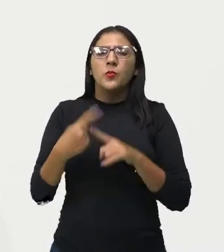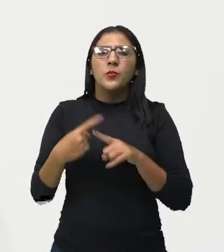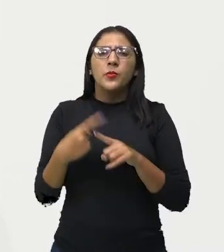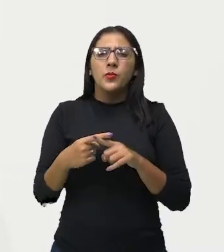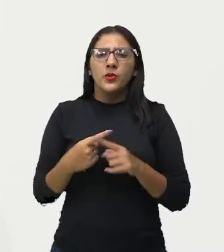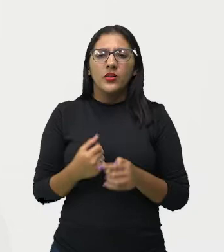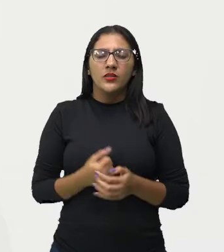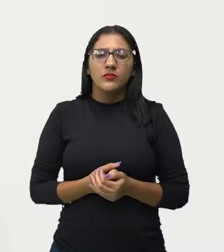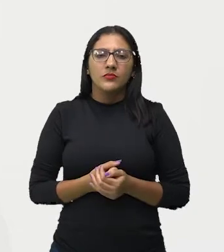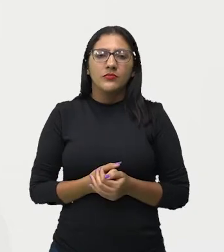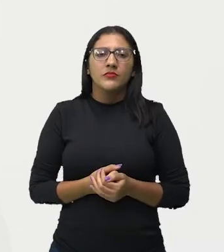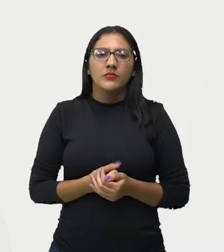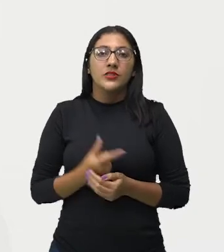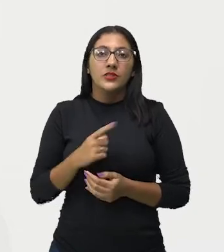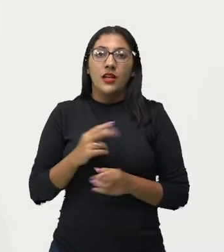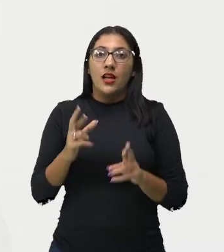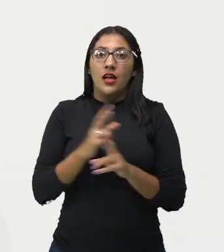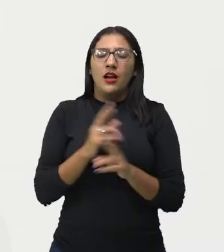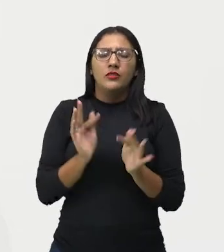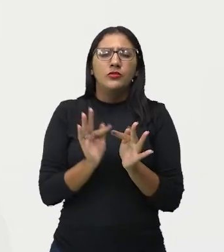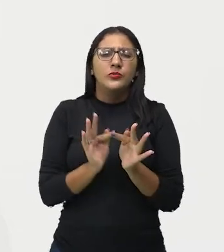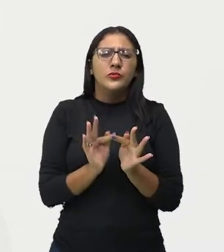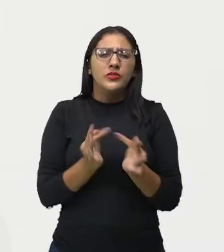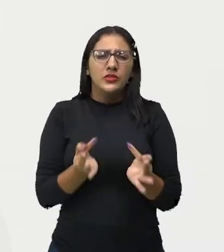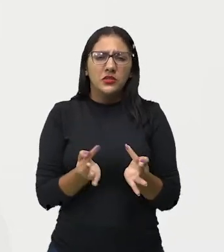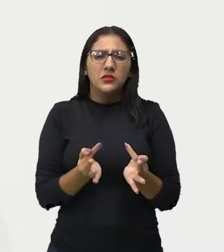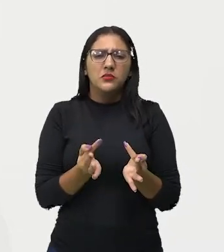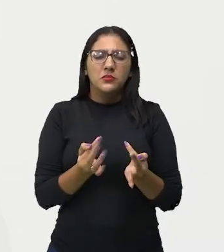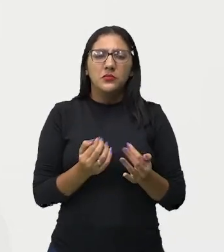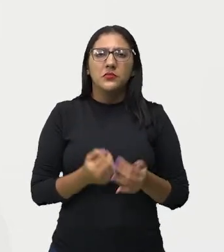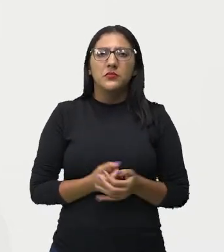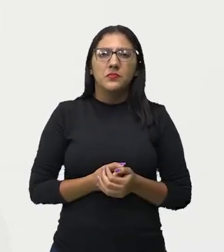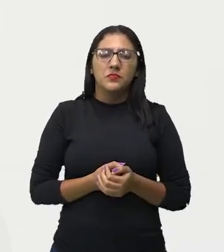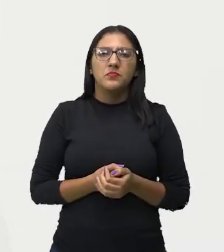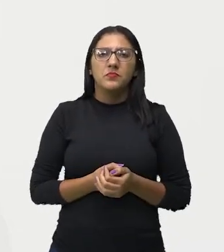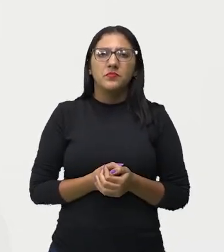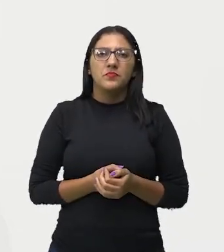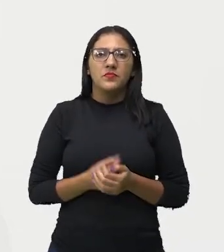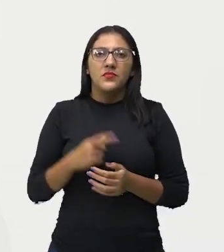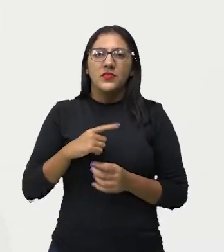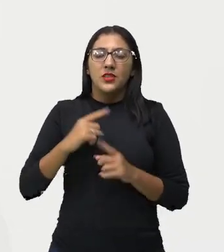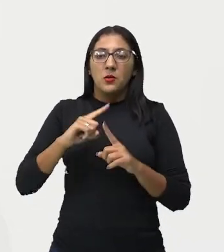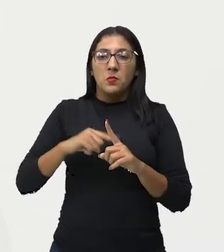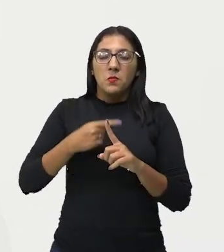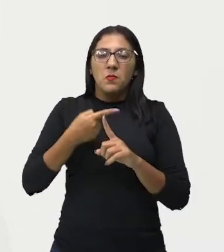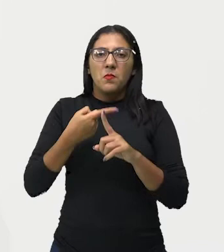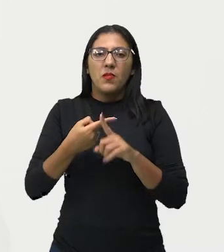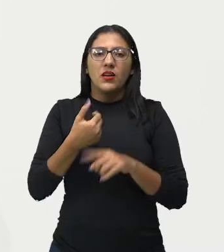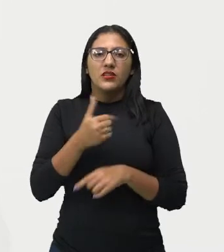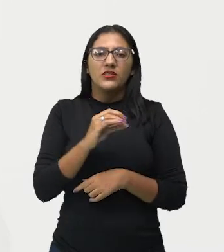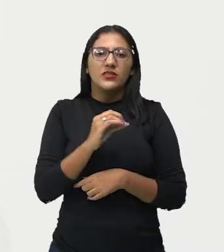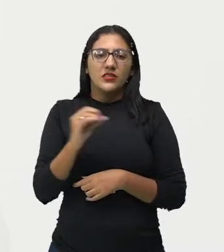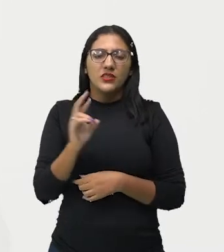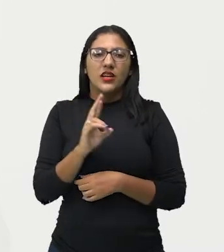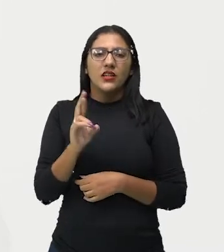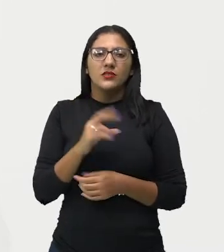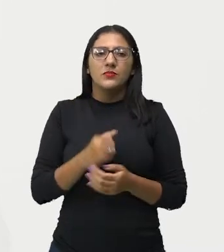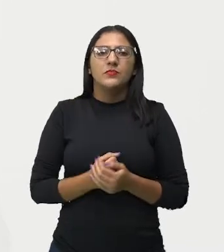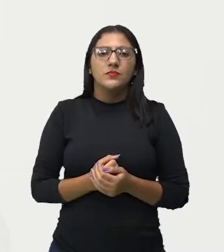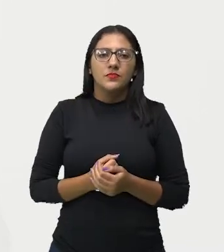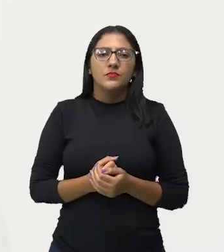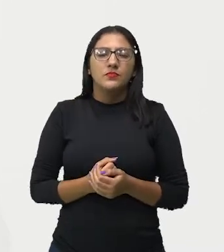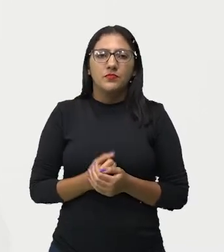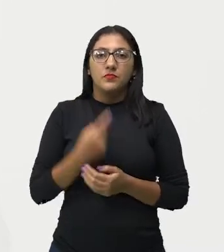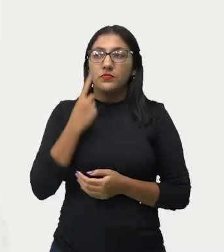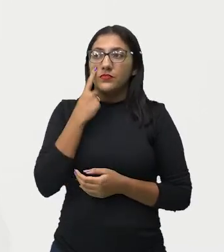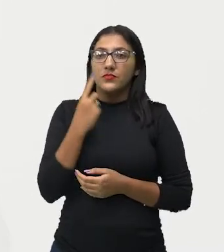mais 100? Porque nós estamos tratando de juros simples, tá legal? Então, ele vai ganhar mais R$100 de juro e no segundo ano, então,